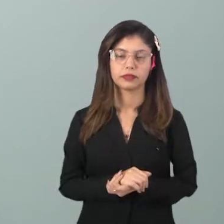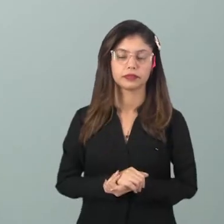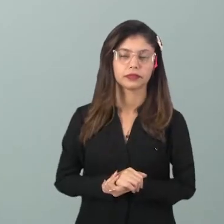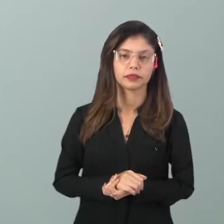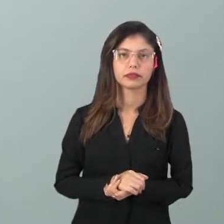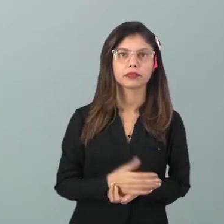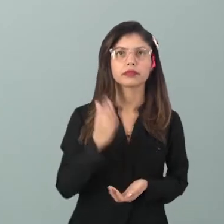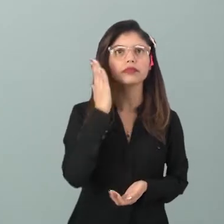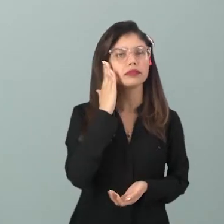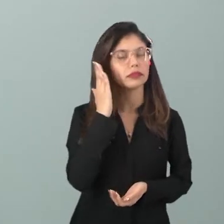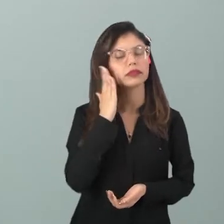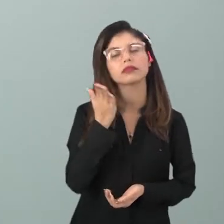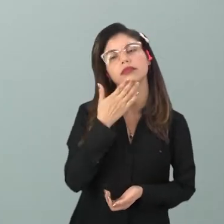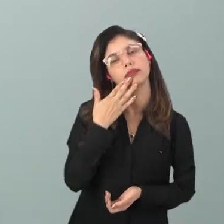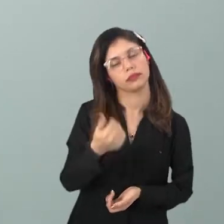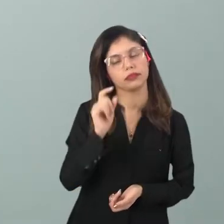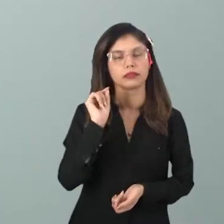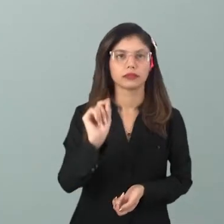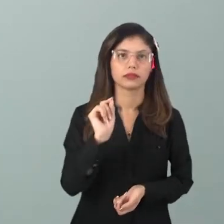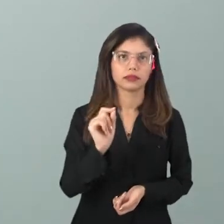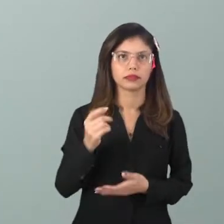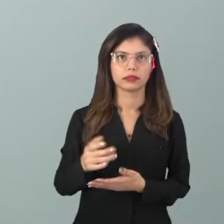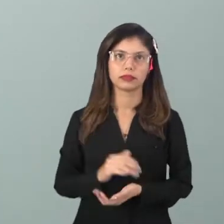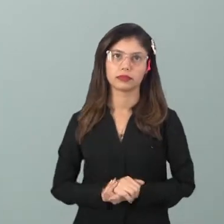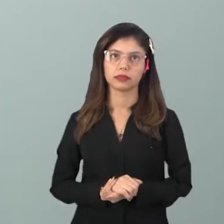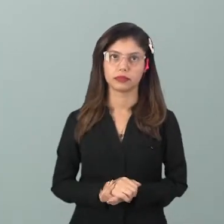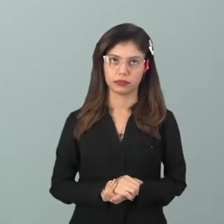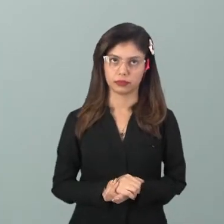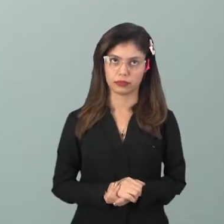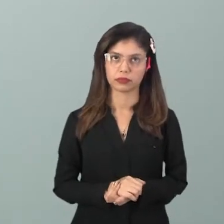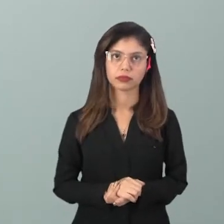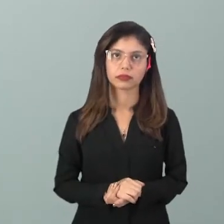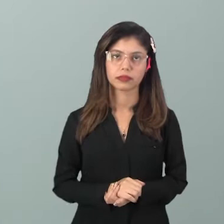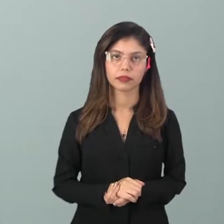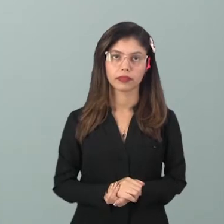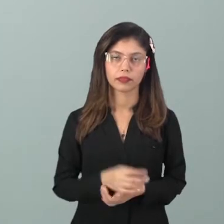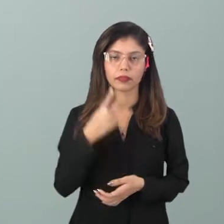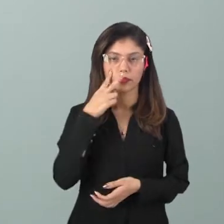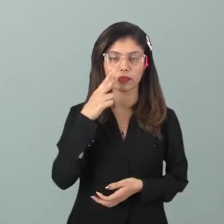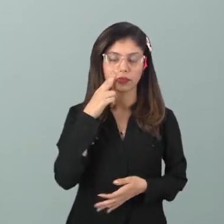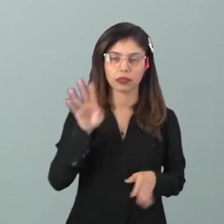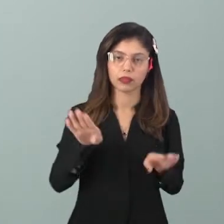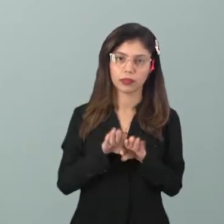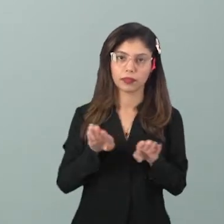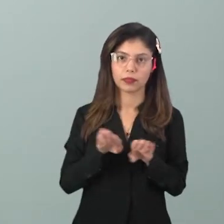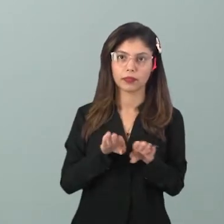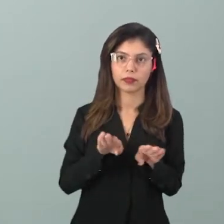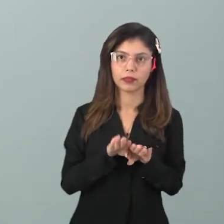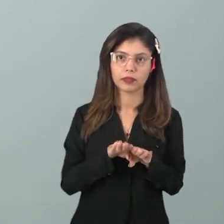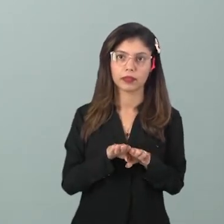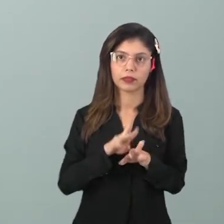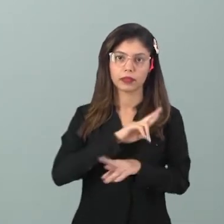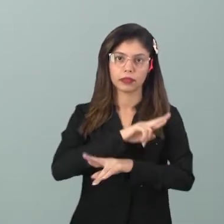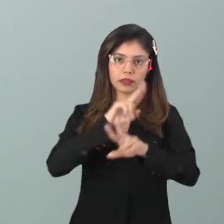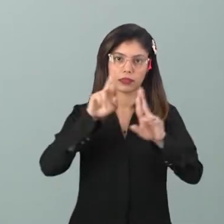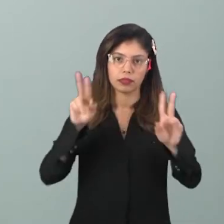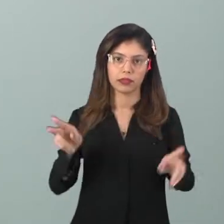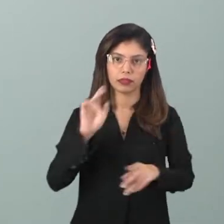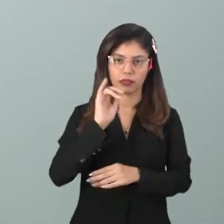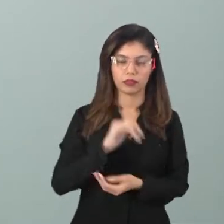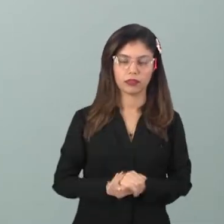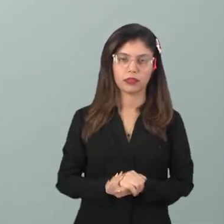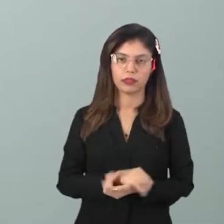que você compreenda melhor o que é a intertextualidade. Nós vamos ver também que há vários tipos